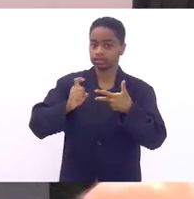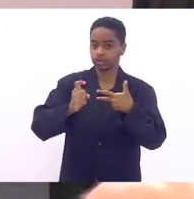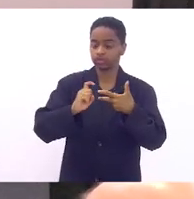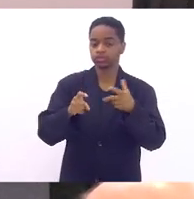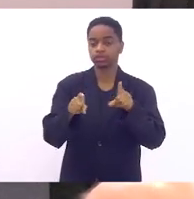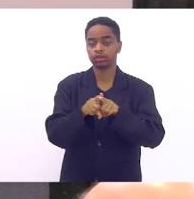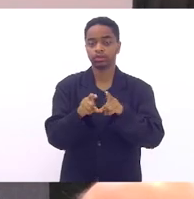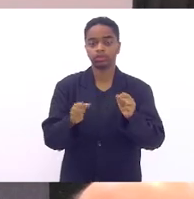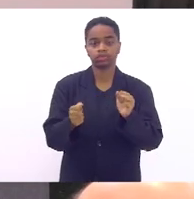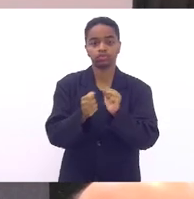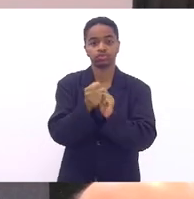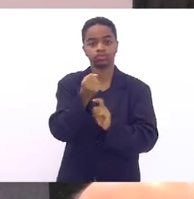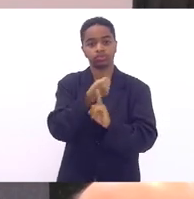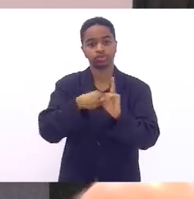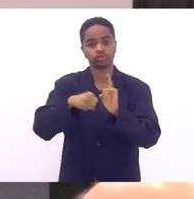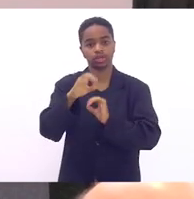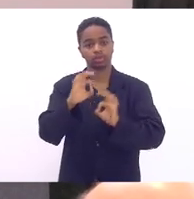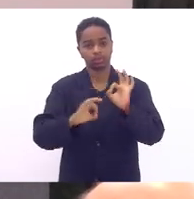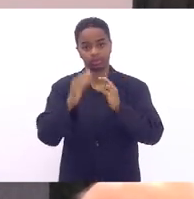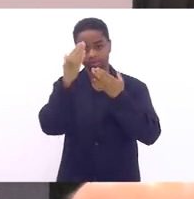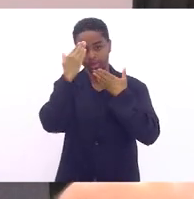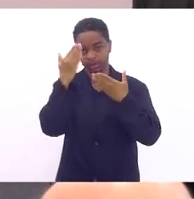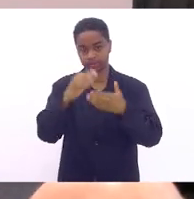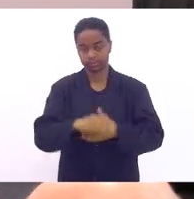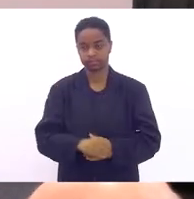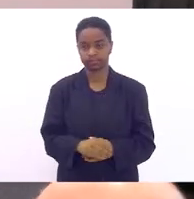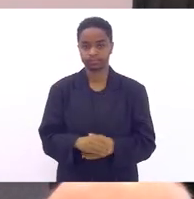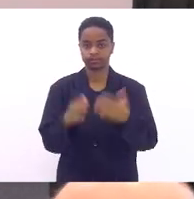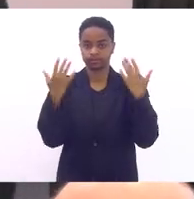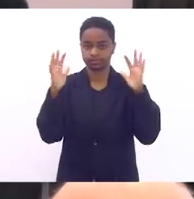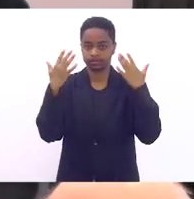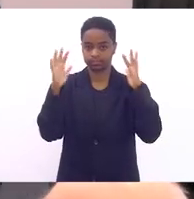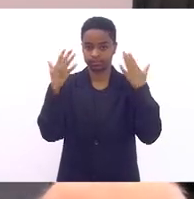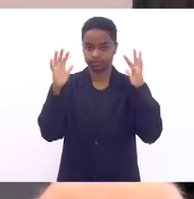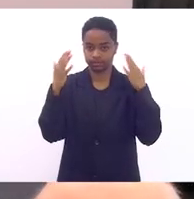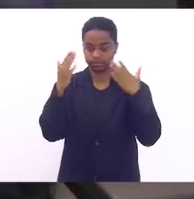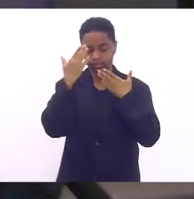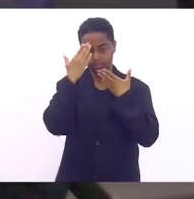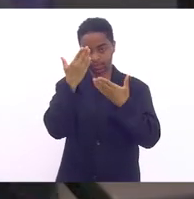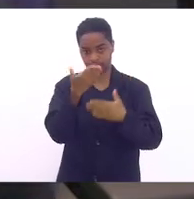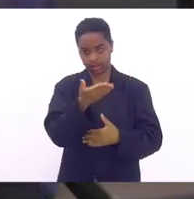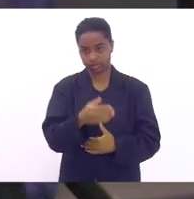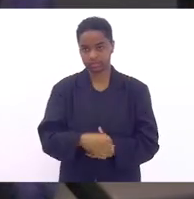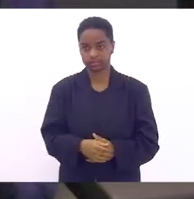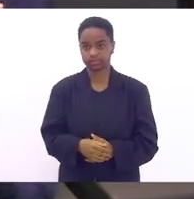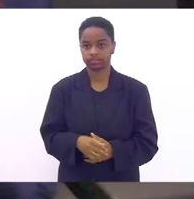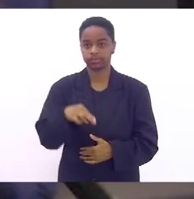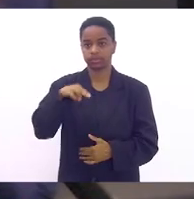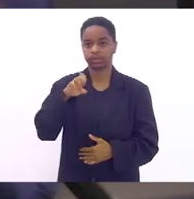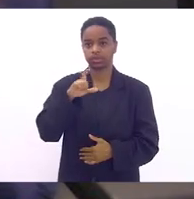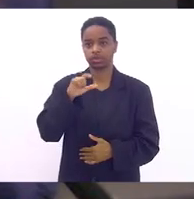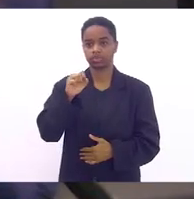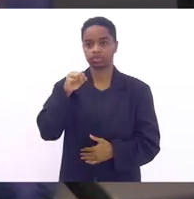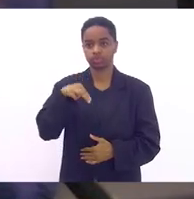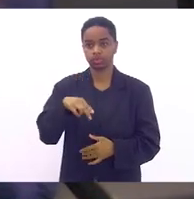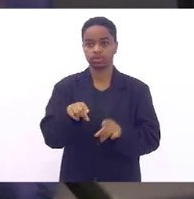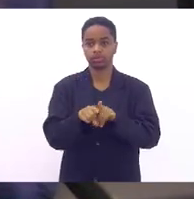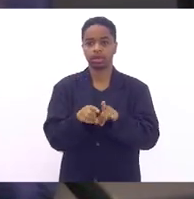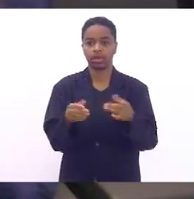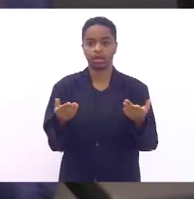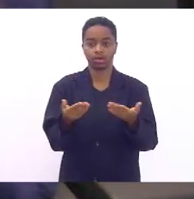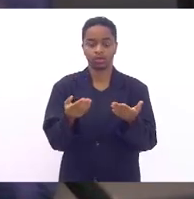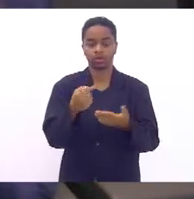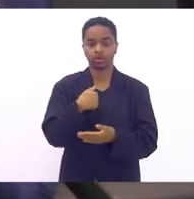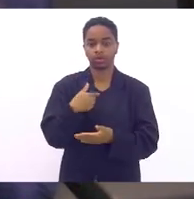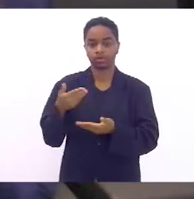com a sociedade civil também organizada Muito obrigado obrigada doutor Nelson eu vou passar aqui então